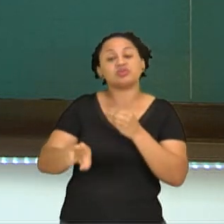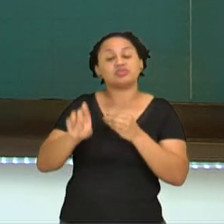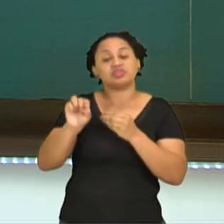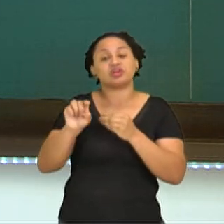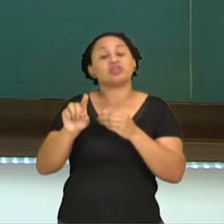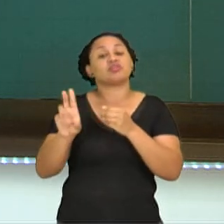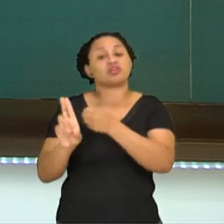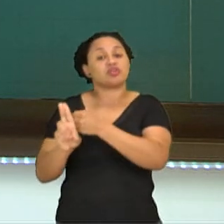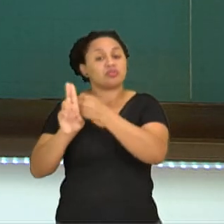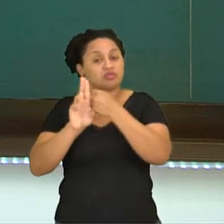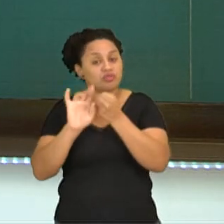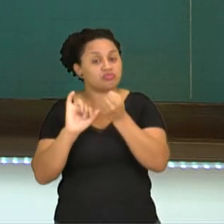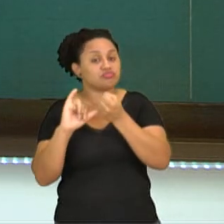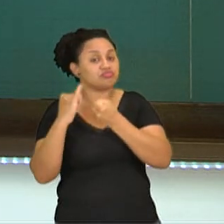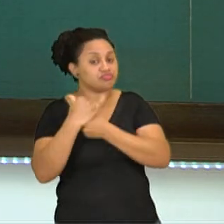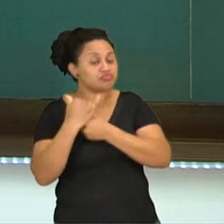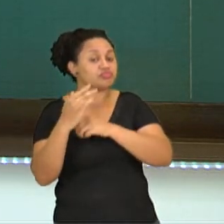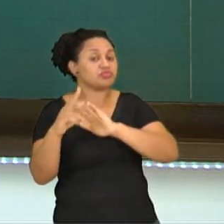possessivo adjetivo